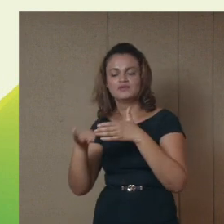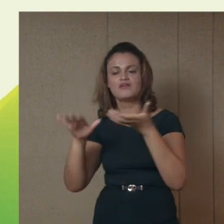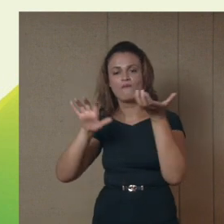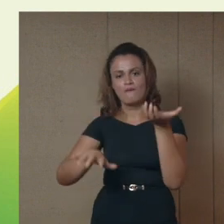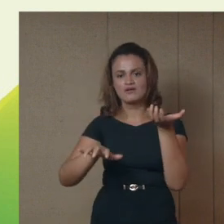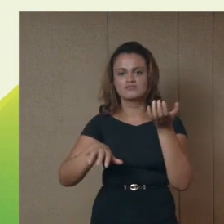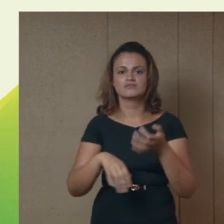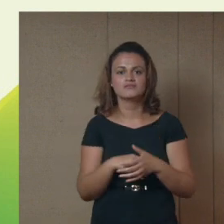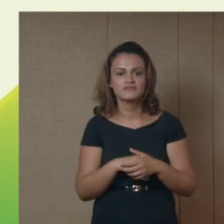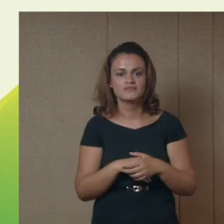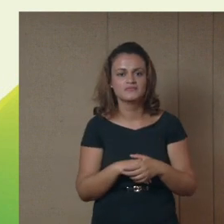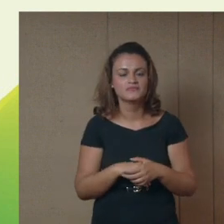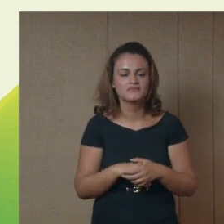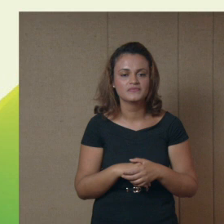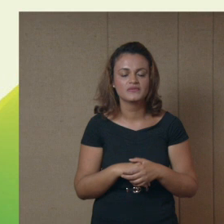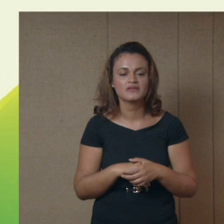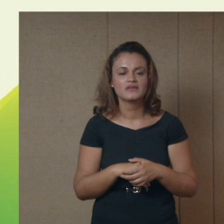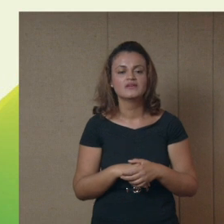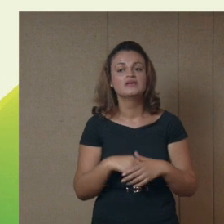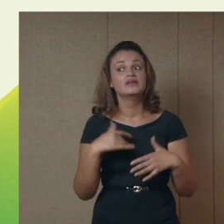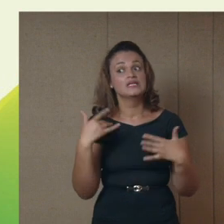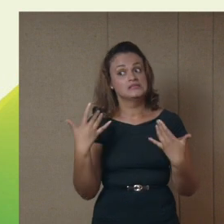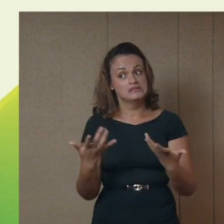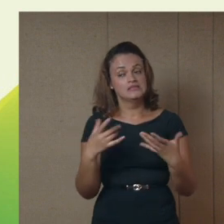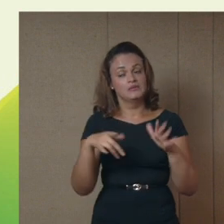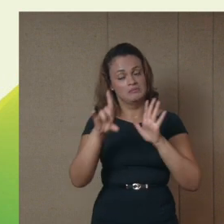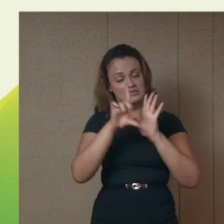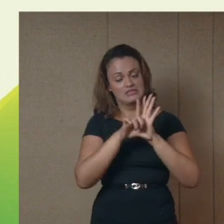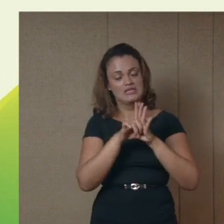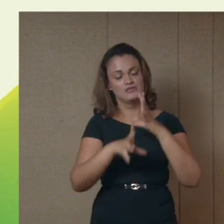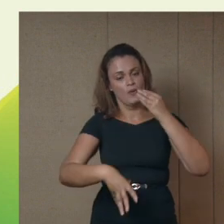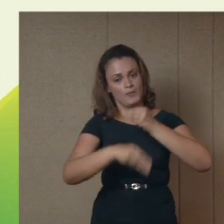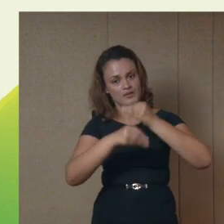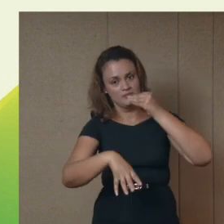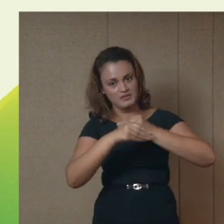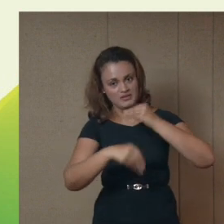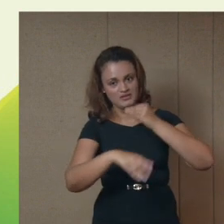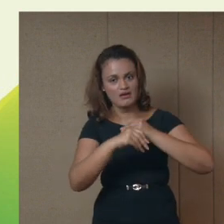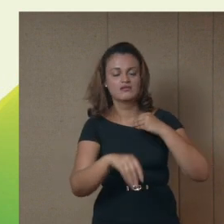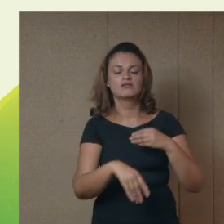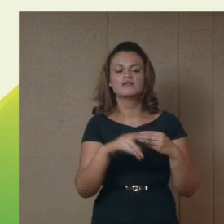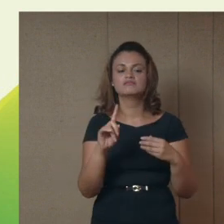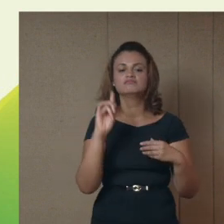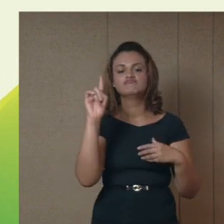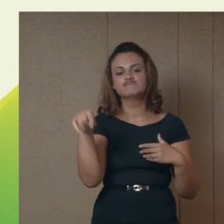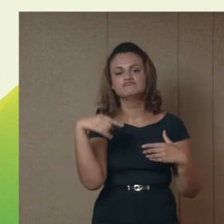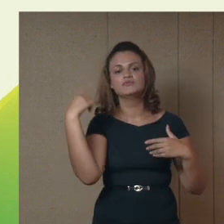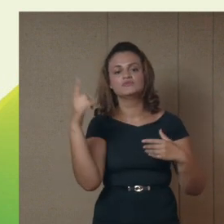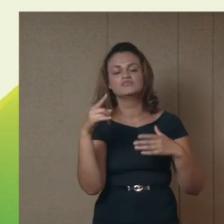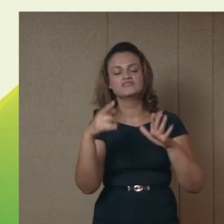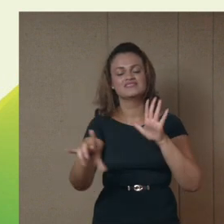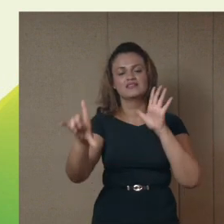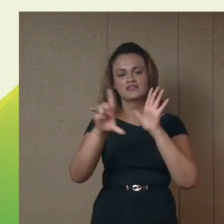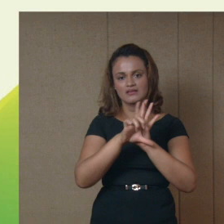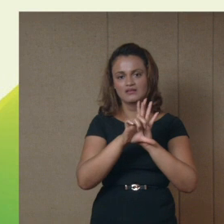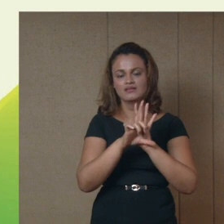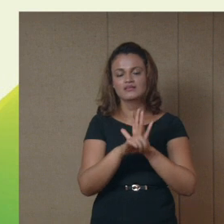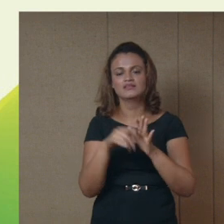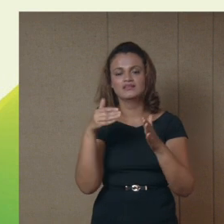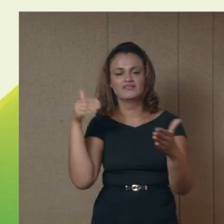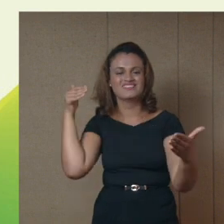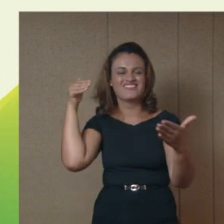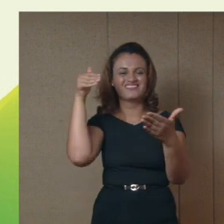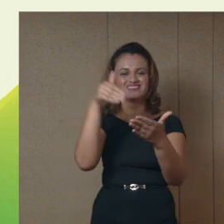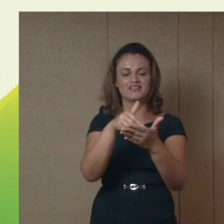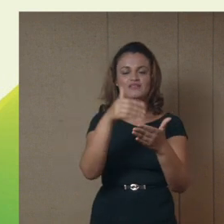nacional é e segundo suas leis complementares travelers tornaram uma lei que tem vigência